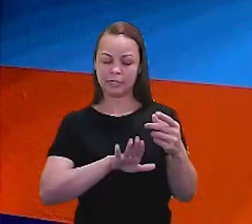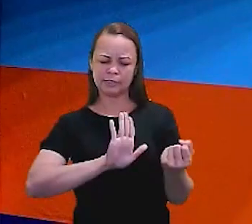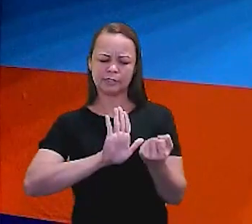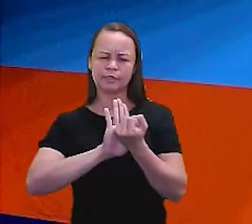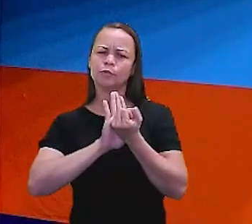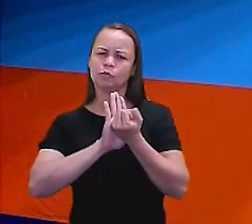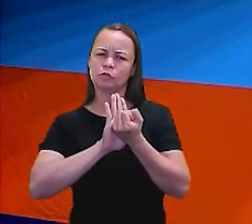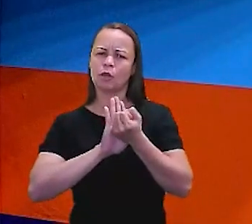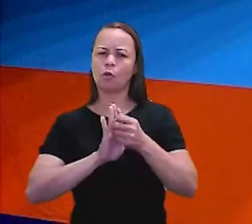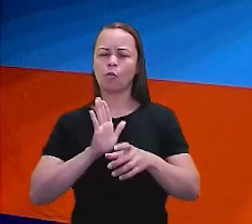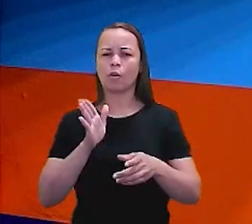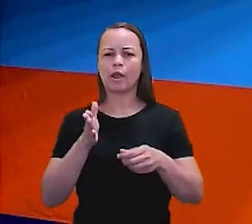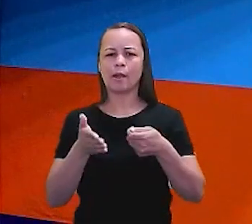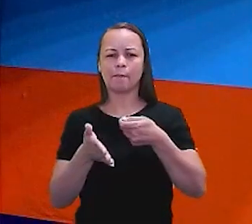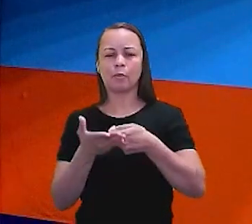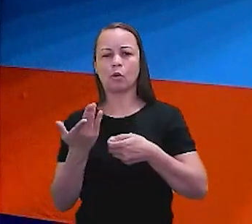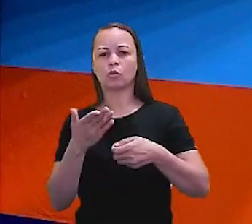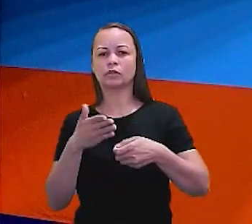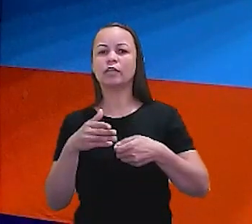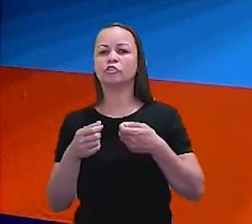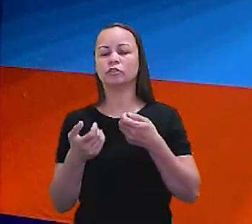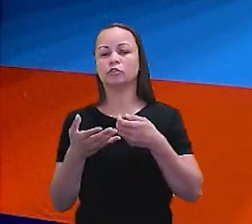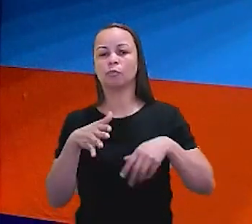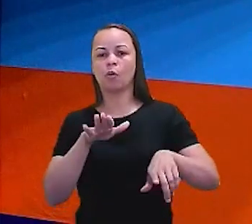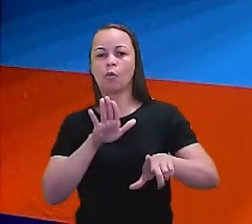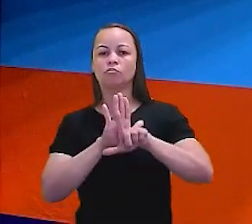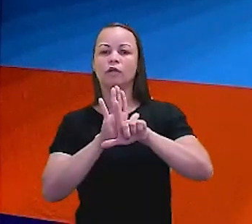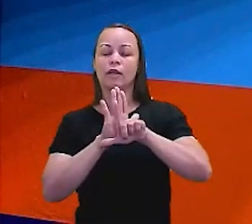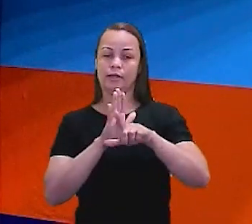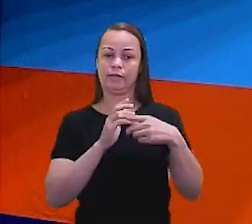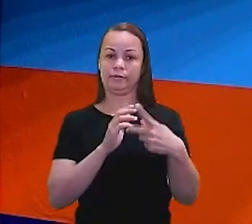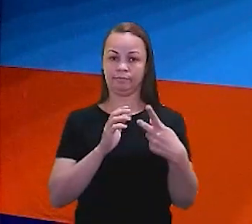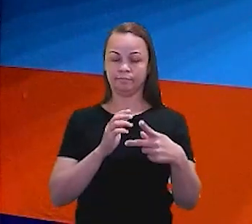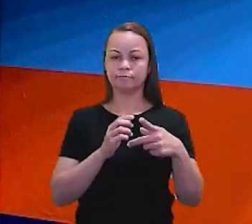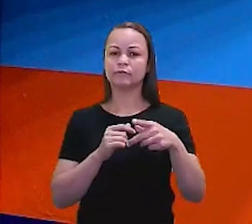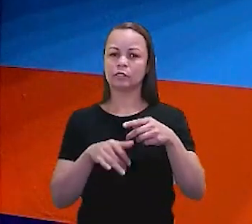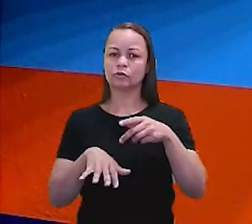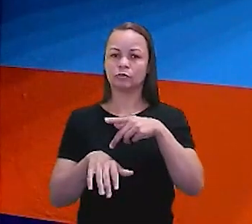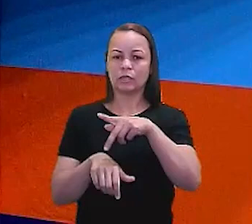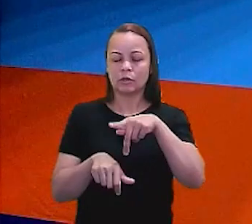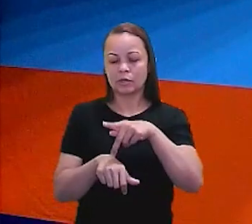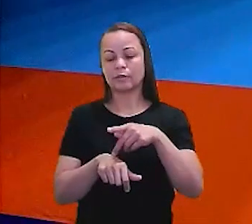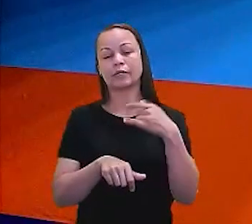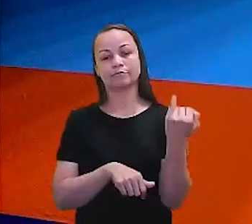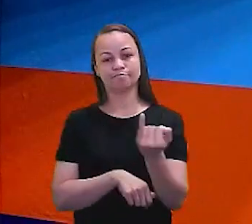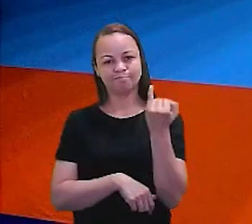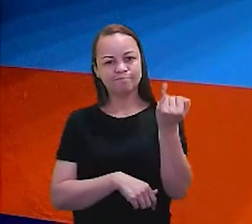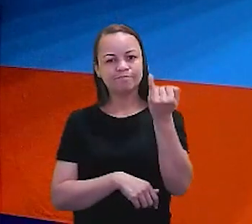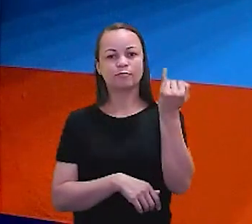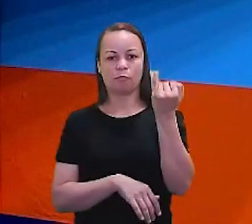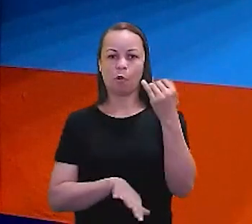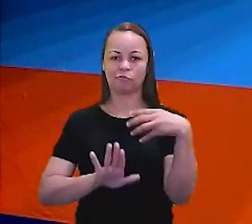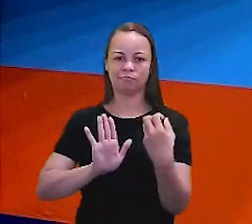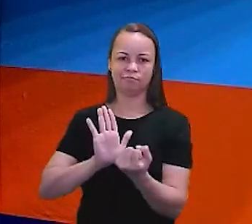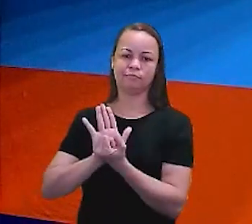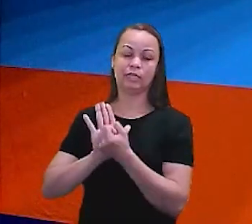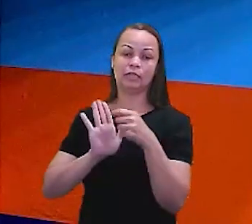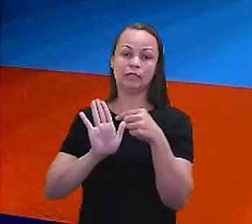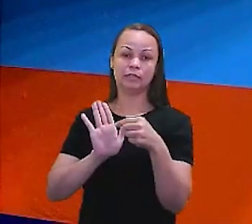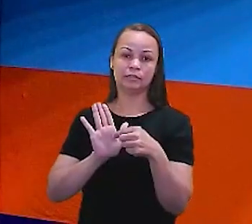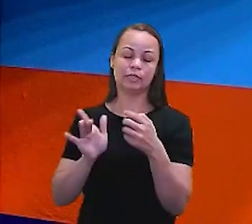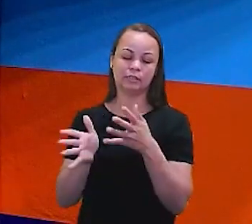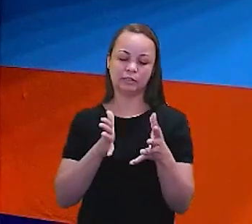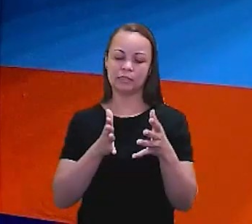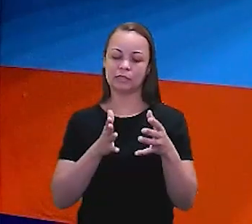lei. Tem uma lei federal que protege os símbolos, porque esses símbolos são de extrema importância e sua reprodução sem